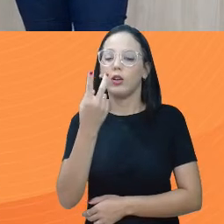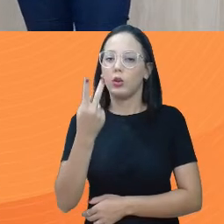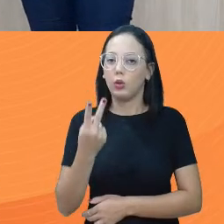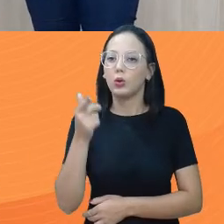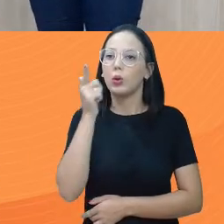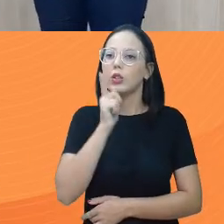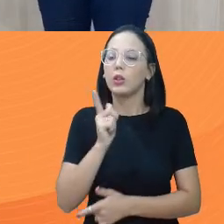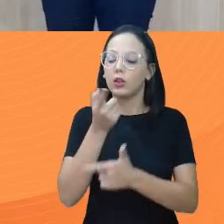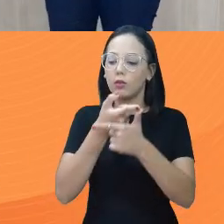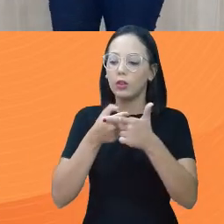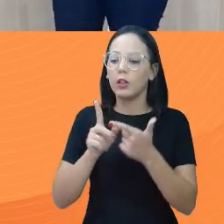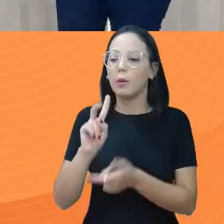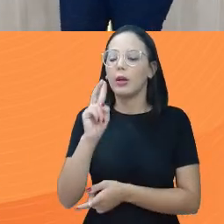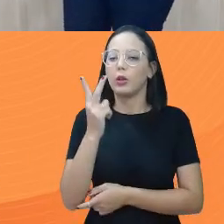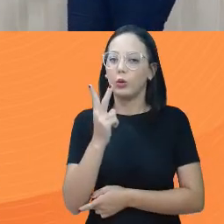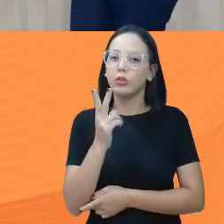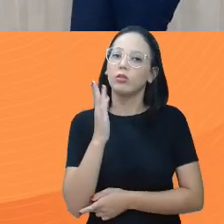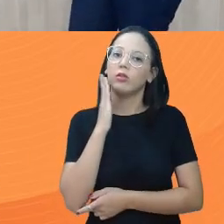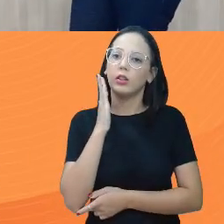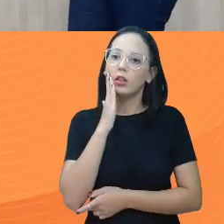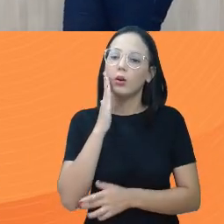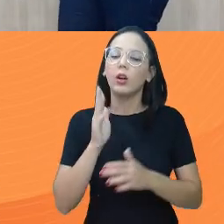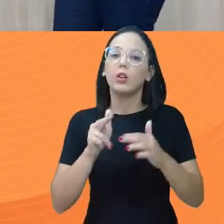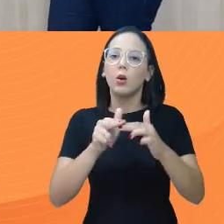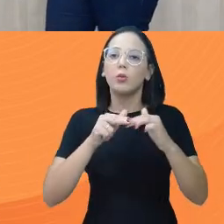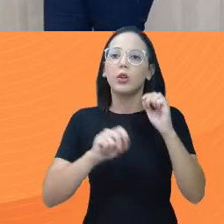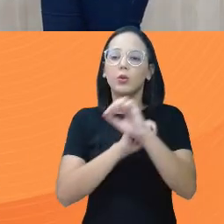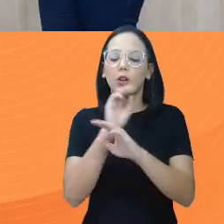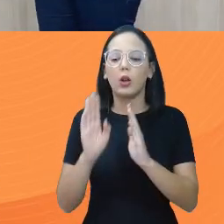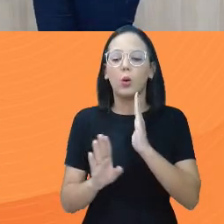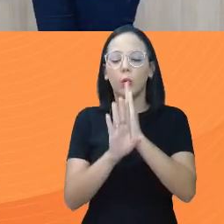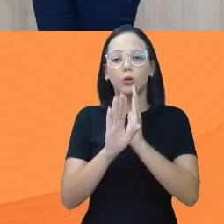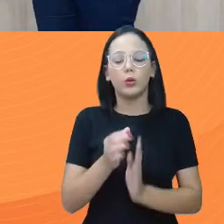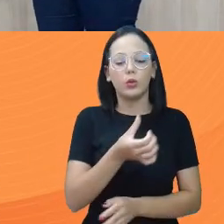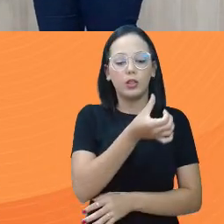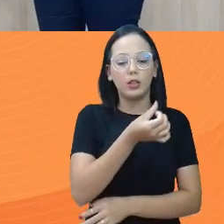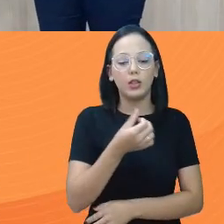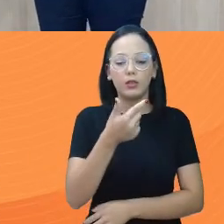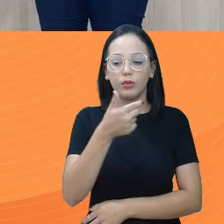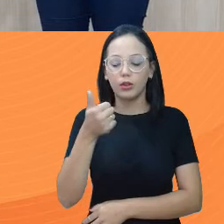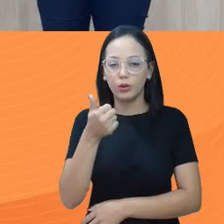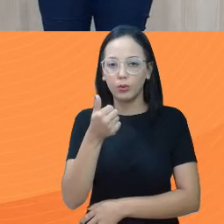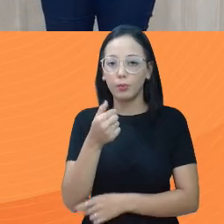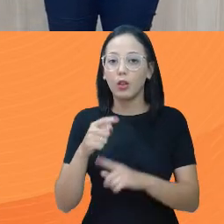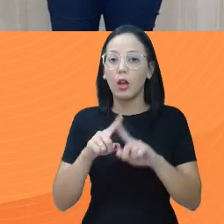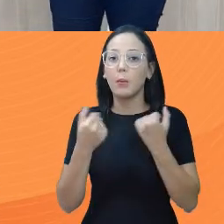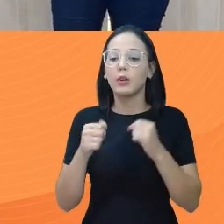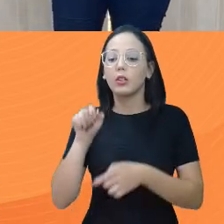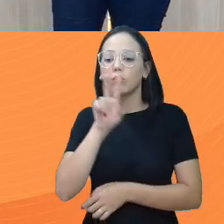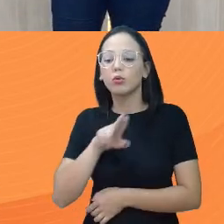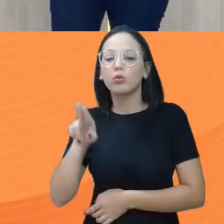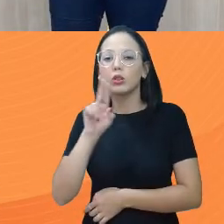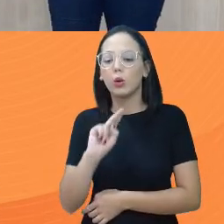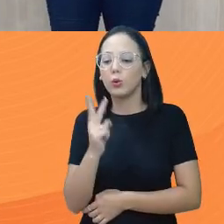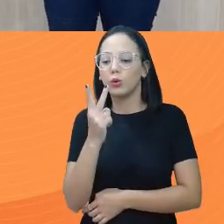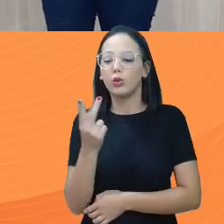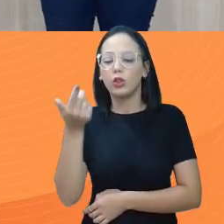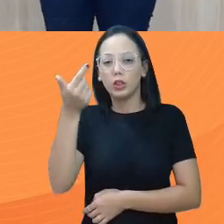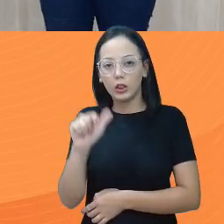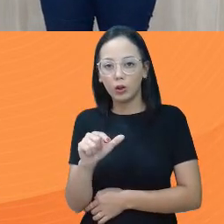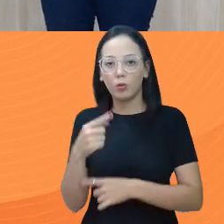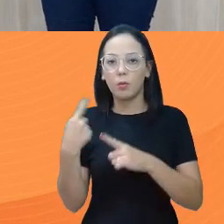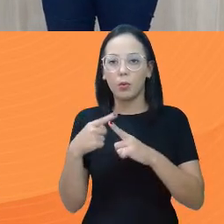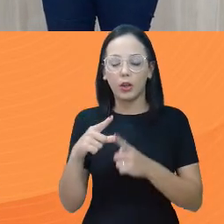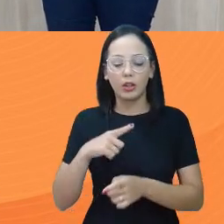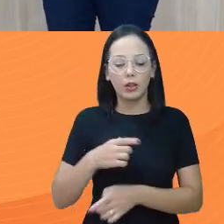para dividir para 2 junto, né? Então, a gente achou 6 e 21. Só que eu tinha que usar o 2 novamente, porque eu tinha o